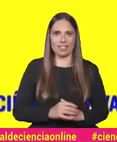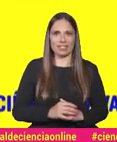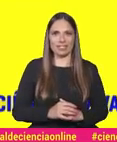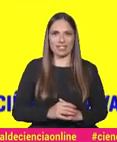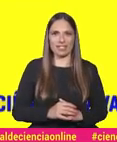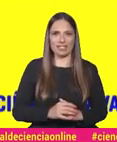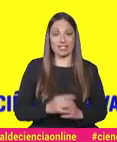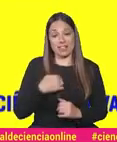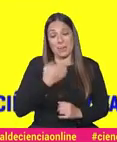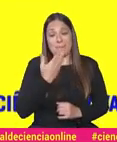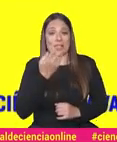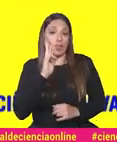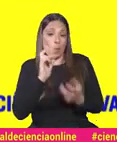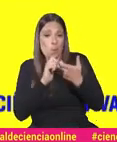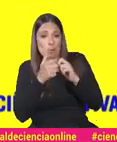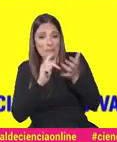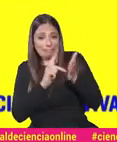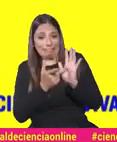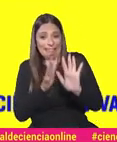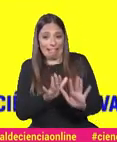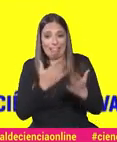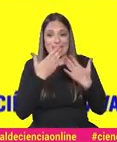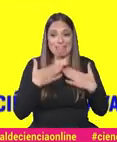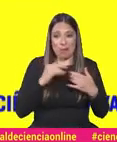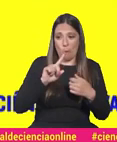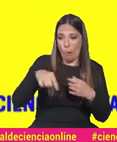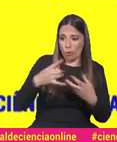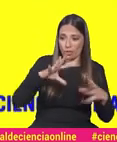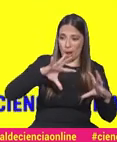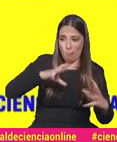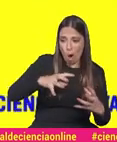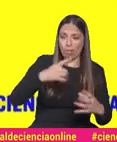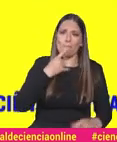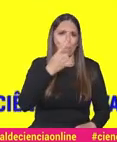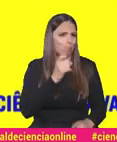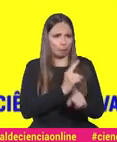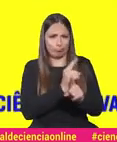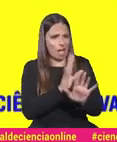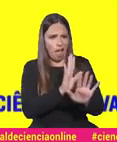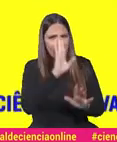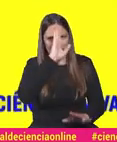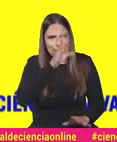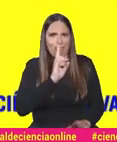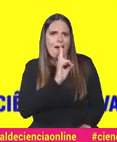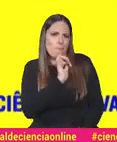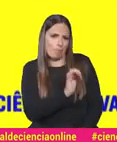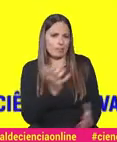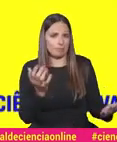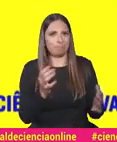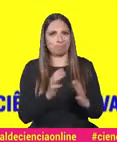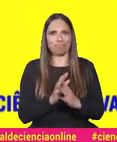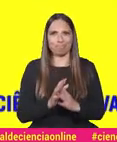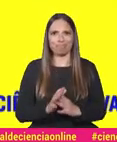Bom, eu peço desculpa, temos aqui um problema técnico. Deixaram-me outra bola de bowling. Já não vos vou perguntar, porque já sabemos qual é o efeito que causa,